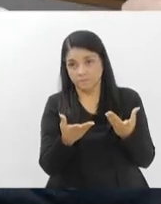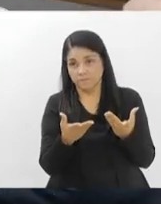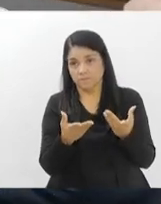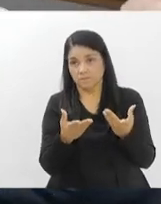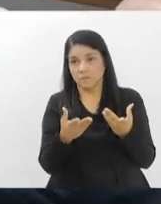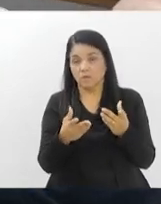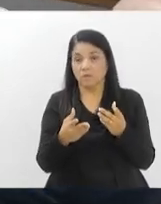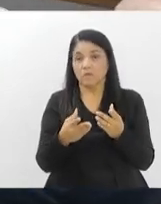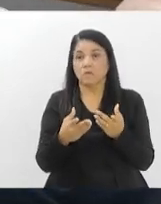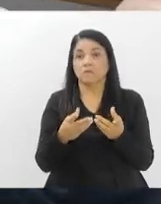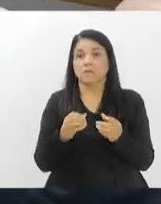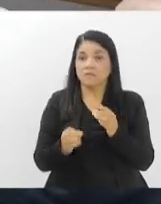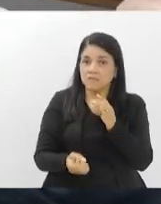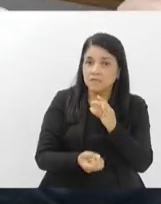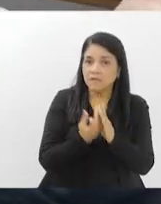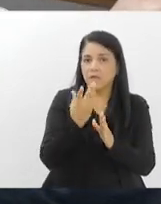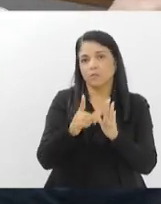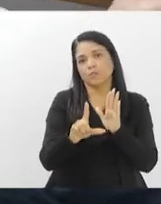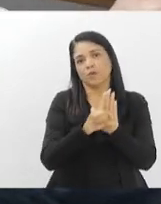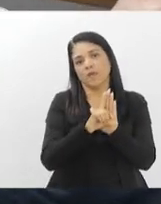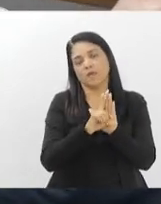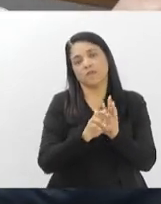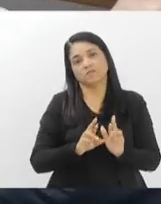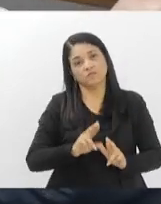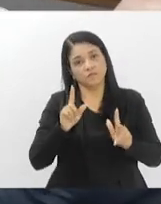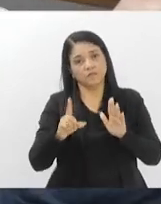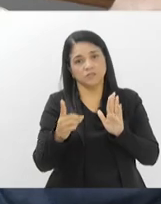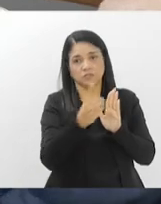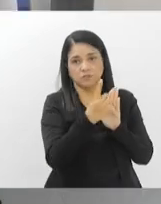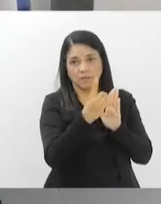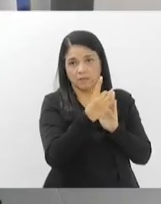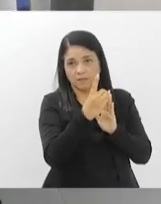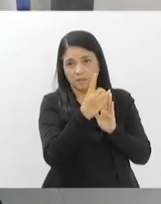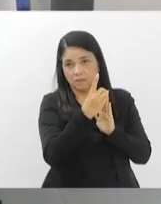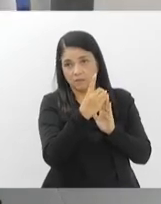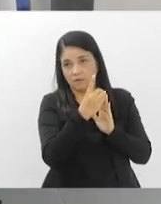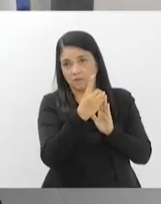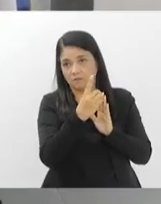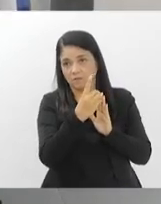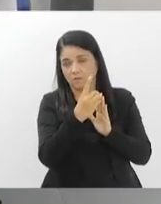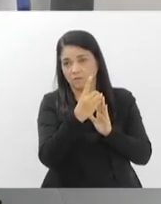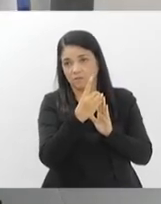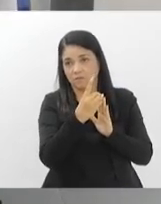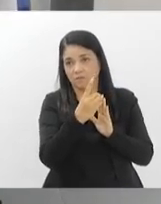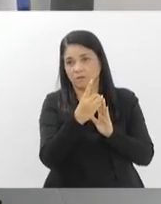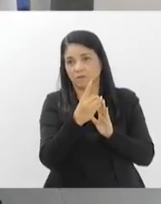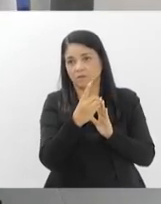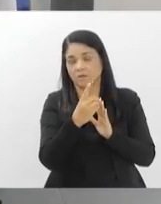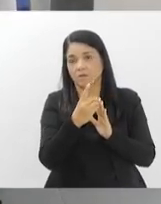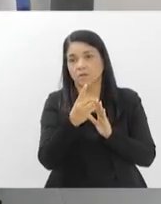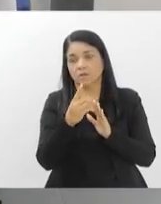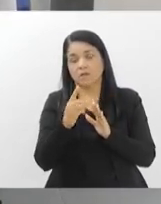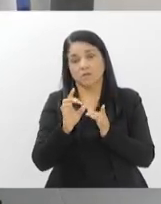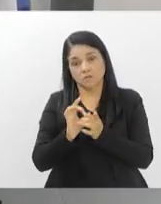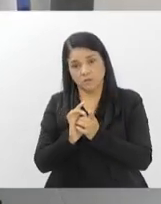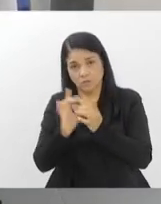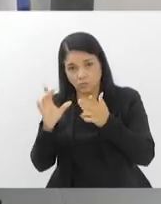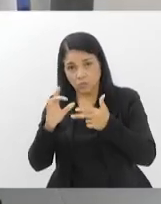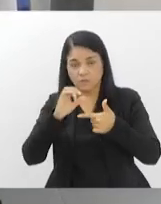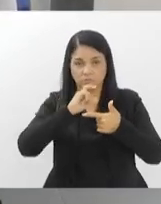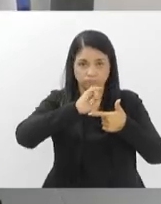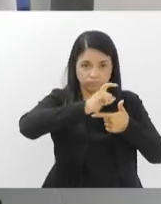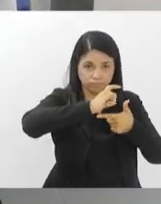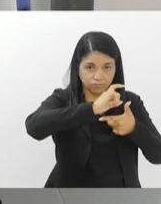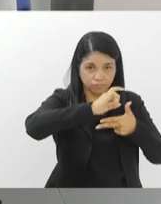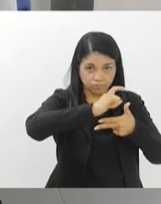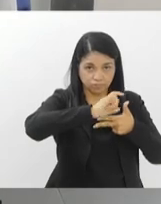ser criado por lei, não por decreto. Ele está falando da tese. Benefício tem que ser criado por lei, ainda não. É de autoria do Poder Executivo e